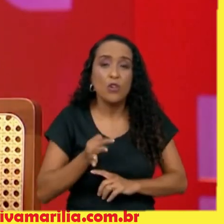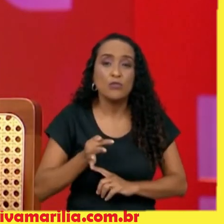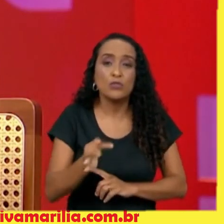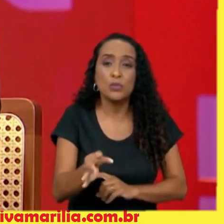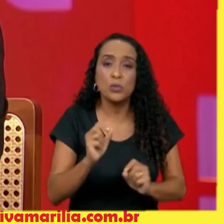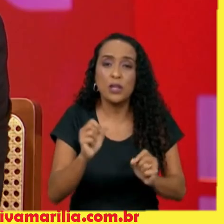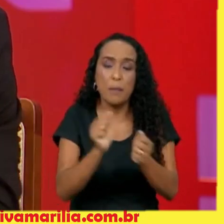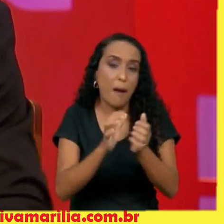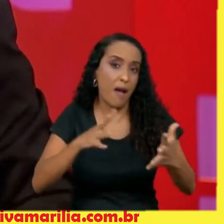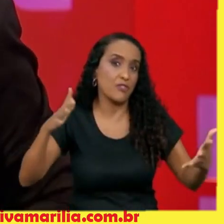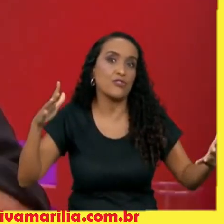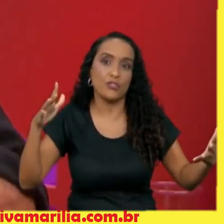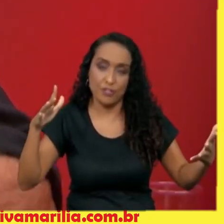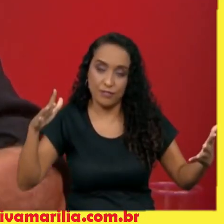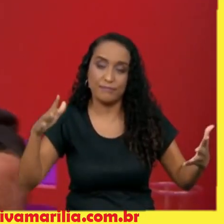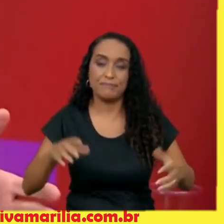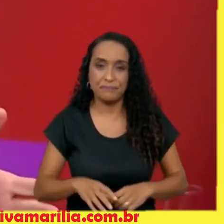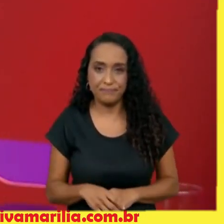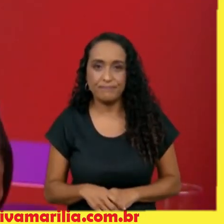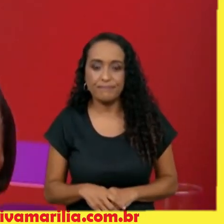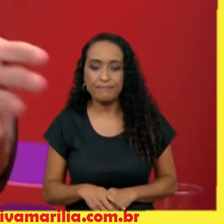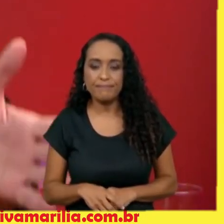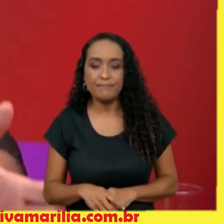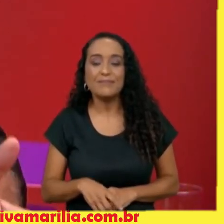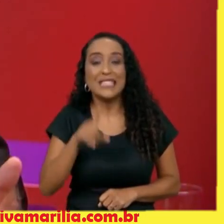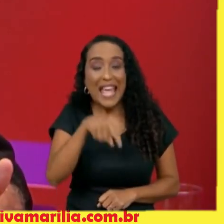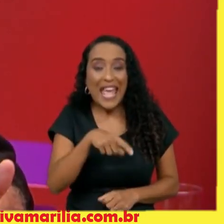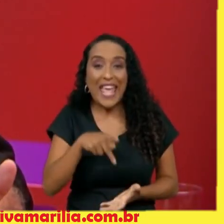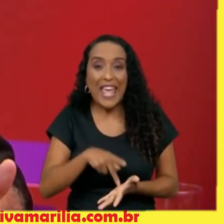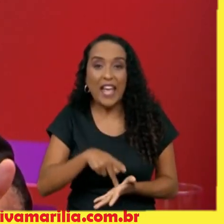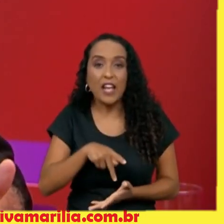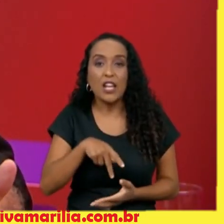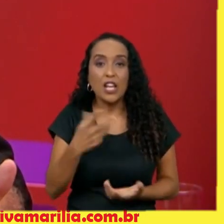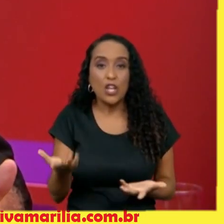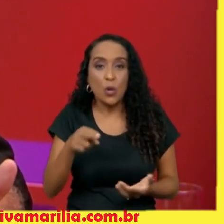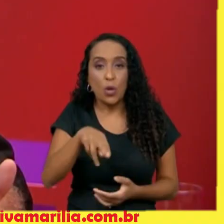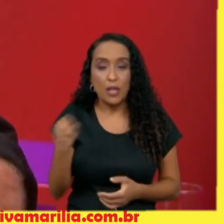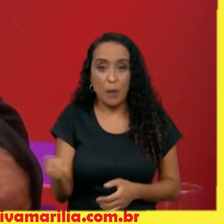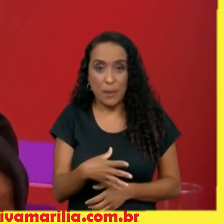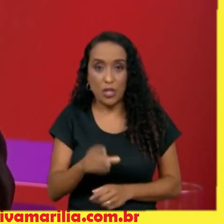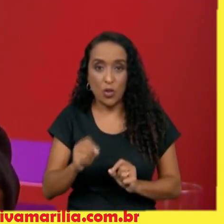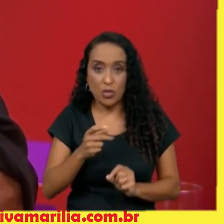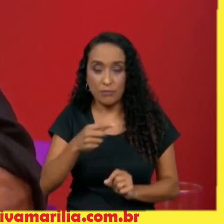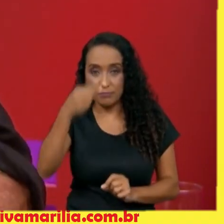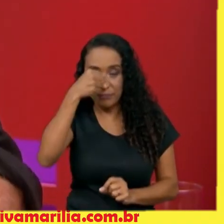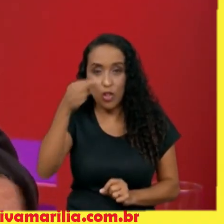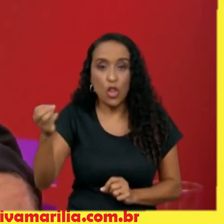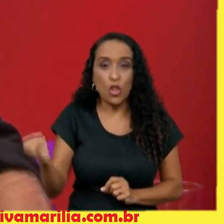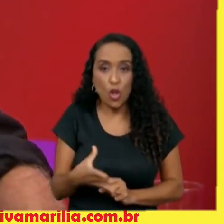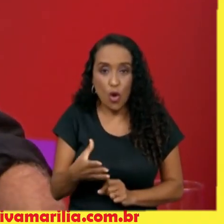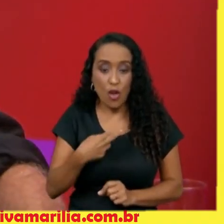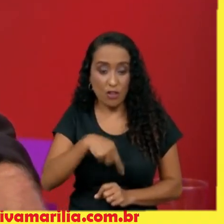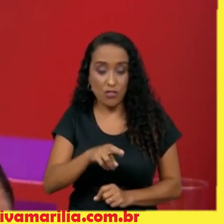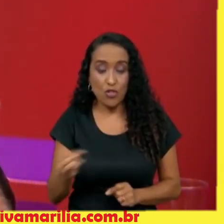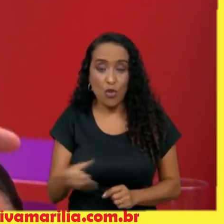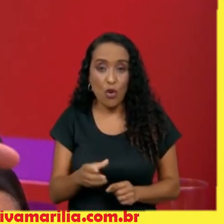do mágico, né? Na magia, Ok. Né? Que é exatamente o que o neopentecostalismo vai dar, entende? Quer dizer, o que foi que o